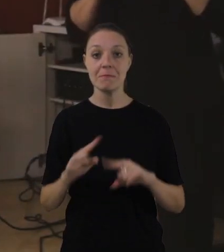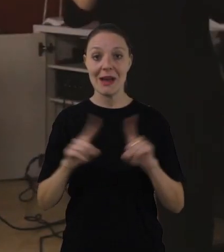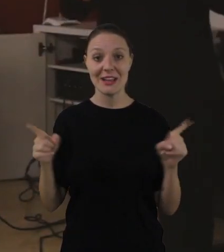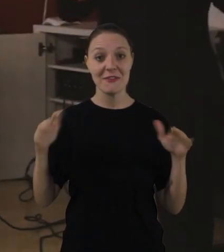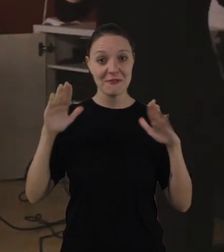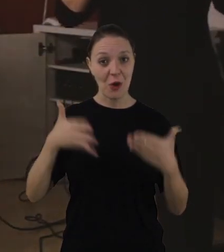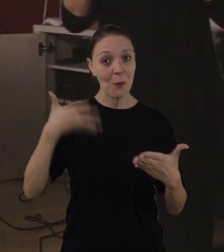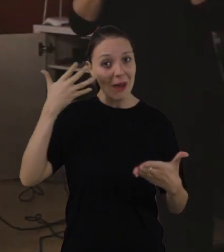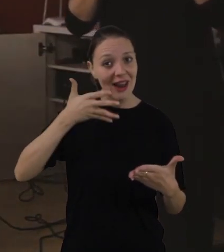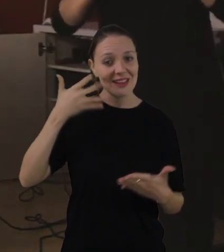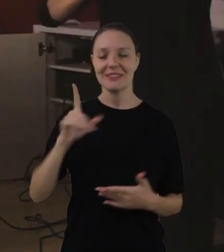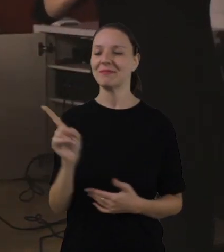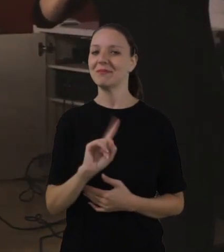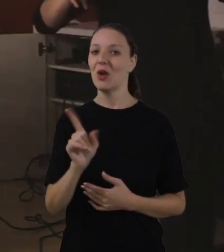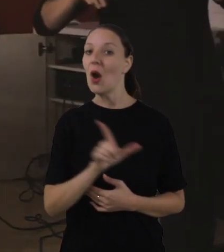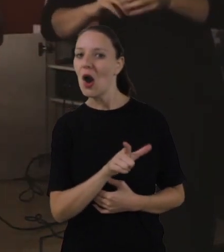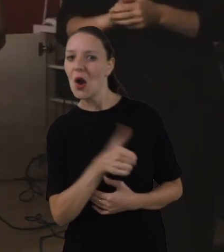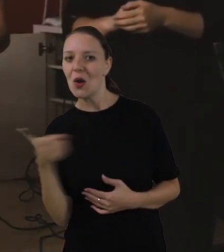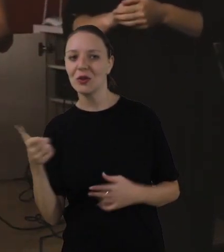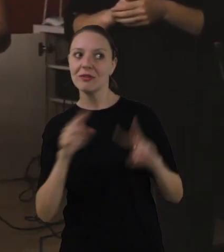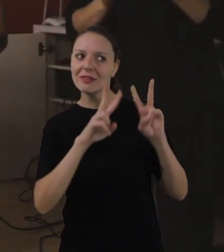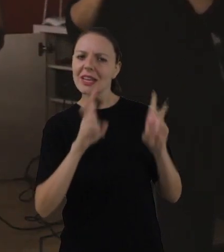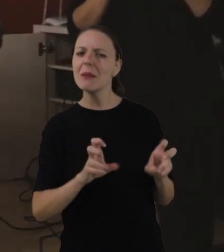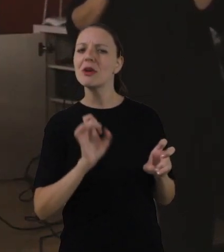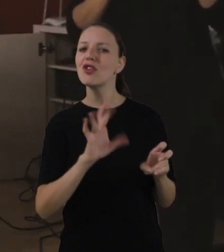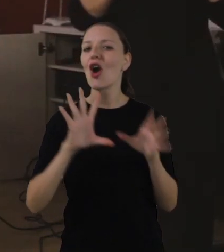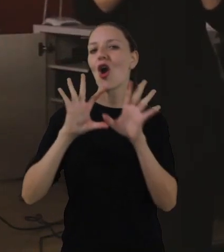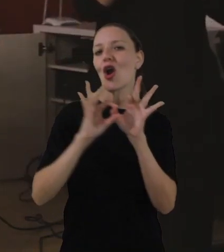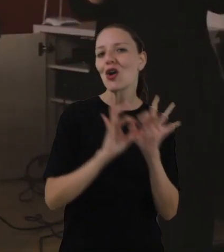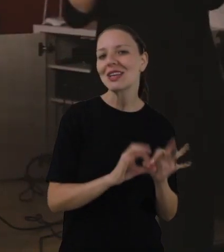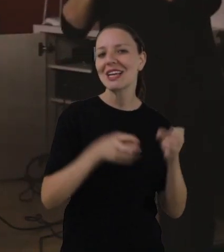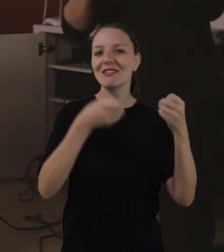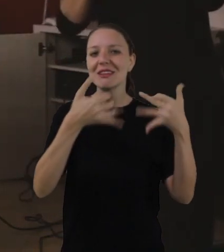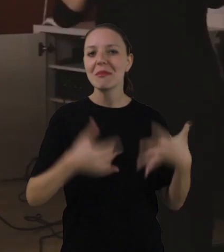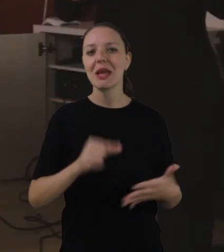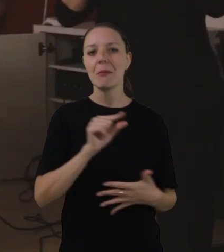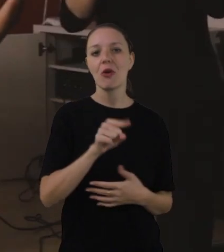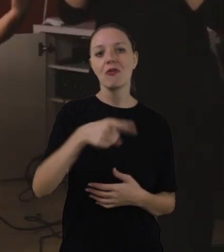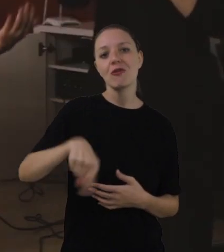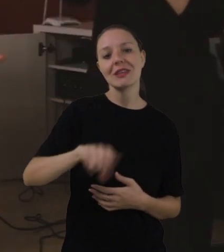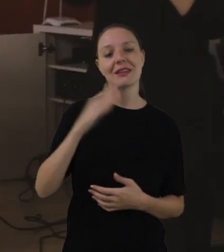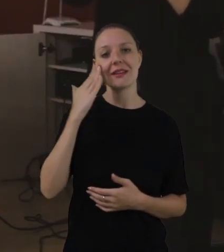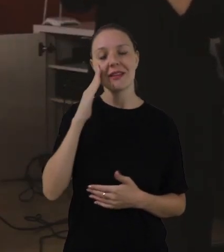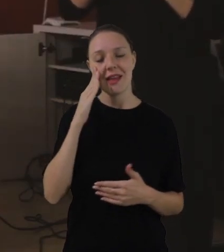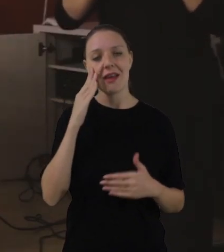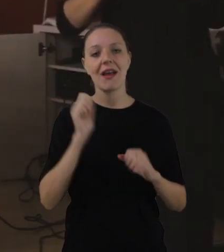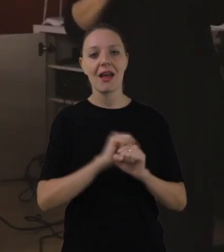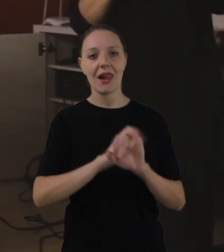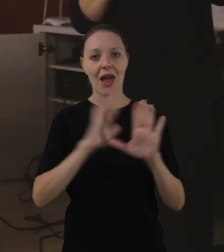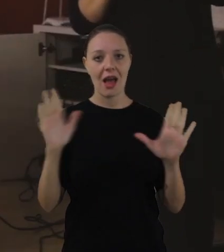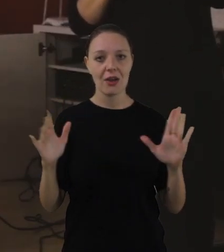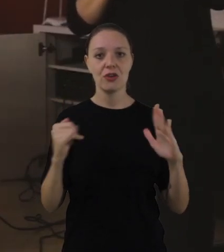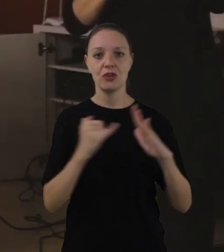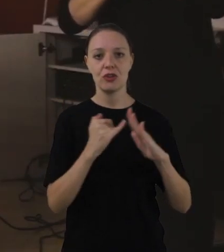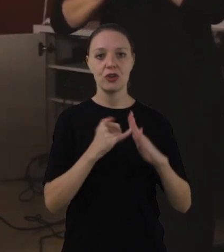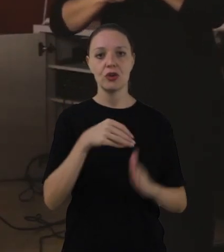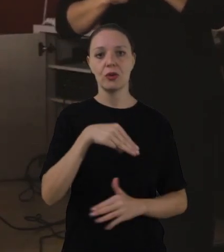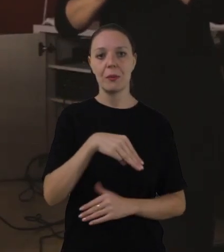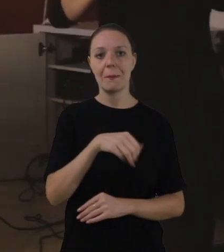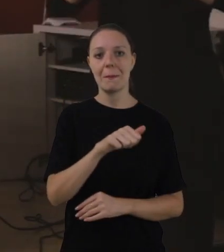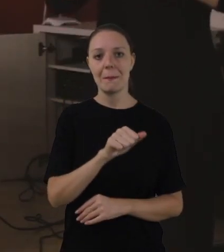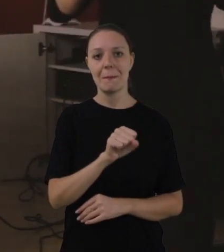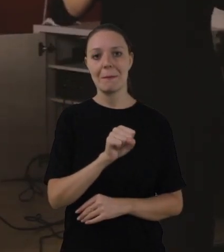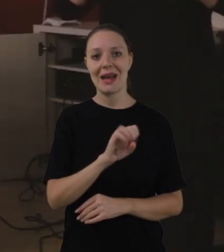nossa palestra de hoje. A gente trouxe isso para contextualizar e falar um pouquinho que o Instituto Master, nesses 4 anos, ele vem